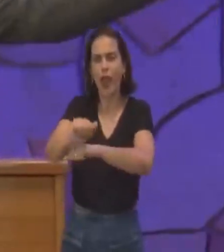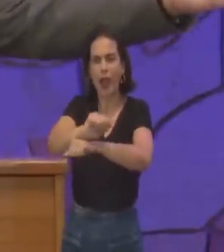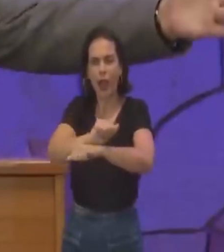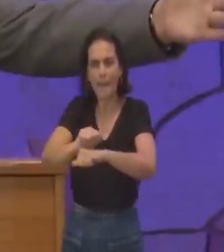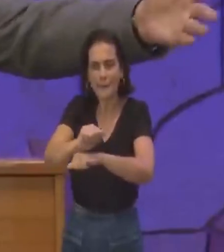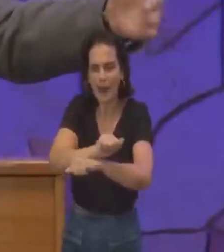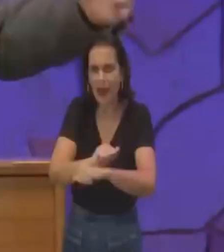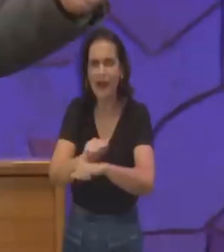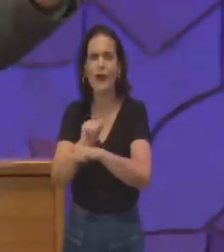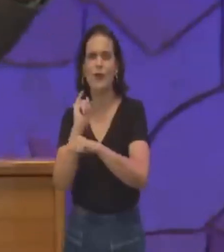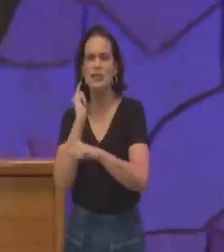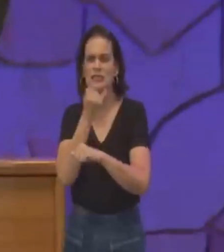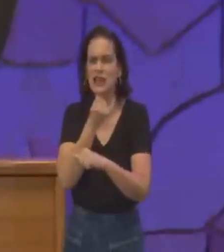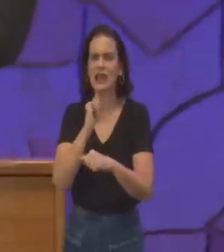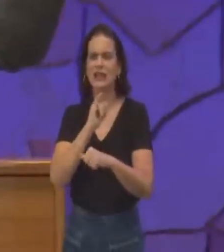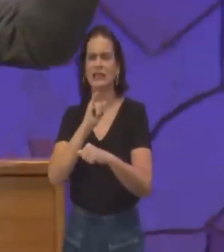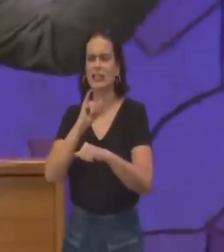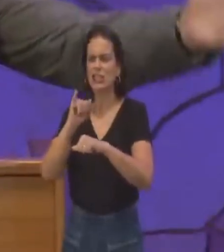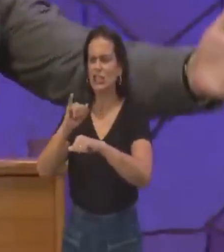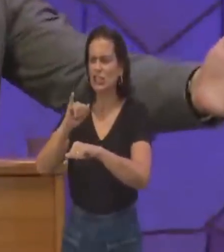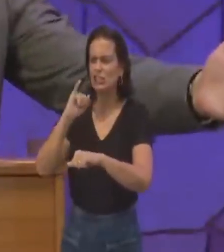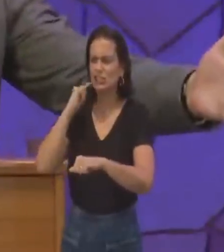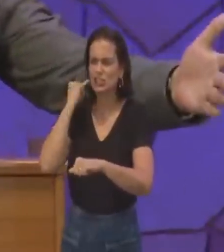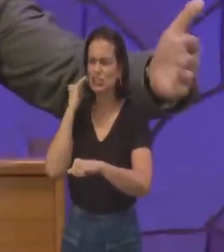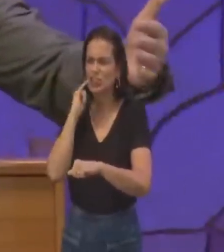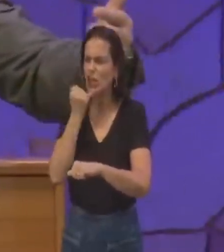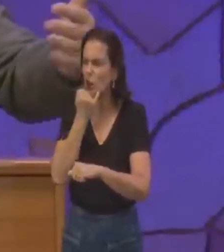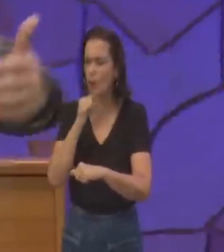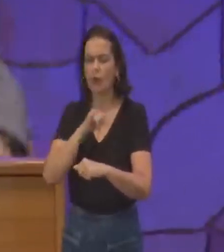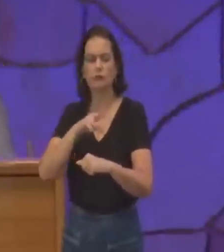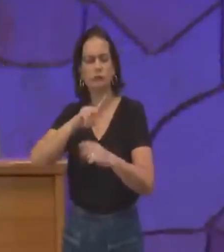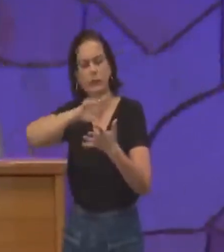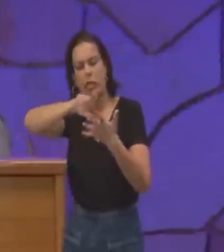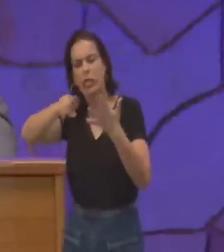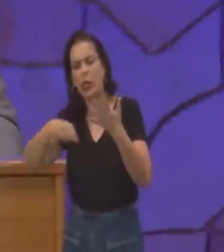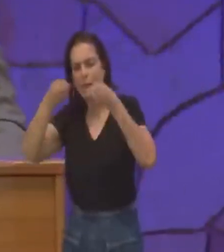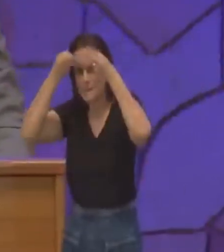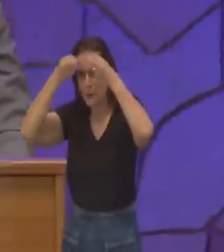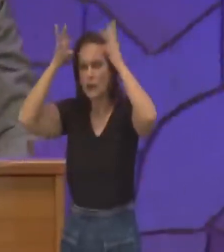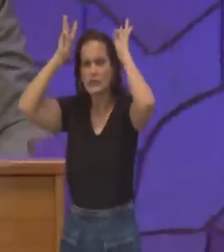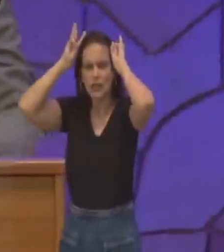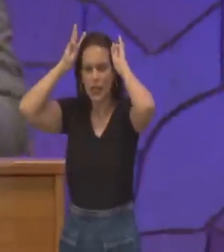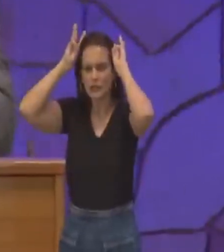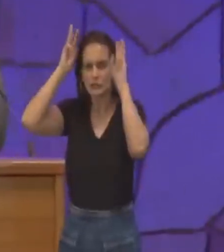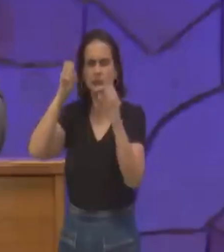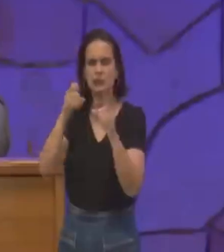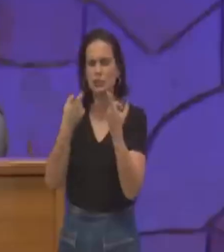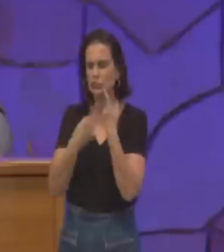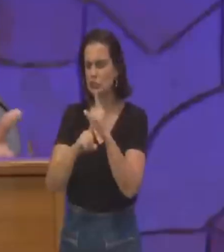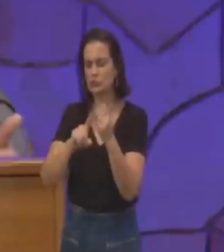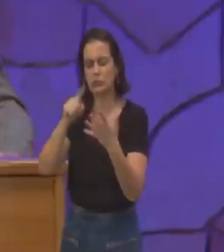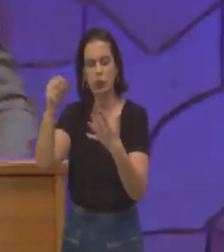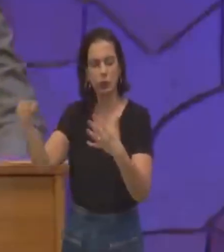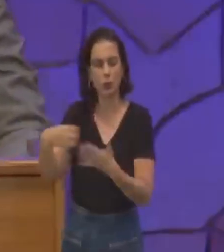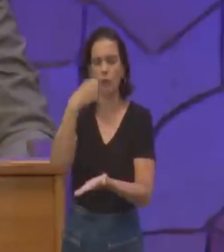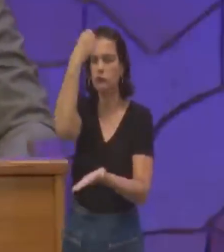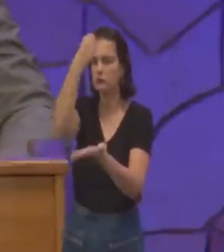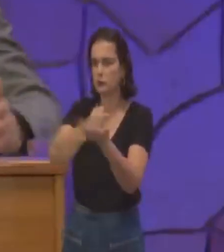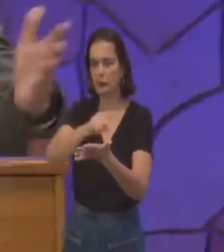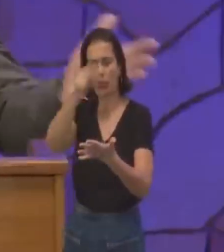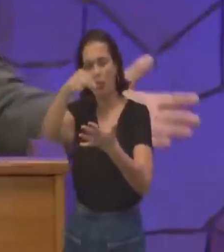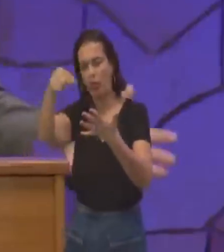Isaac, Jacó, falaríamos da revelação a Moisés, falaríamos da revelação aos profetas e assim no Novo Testamento, e